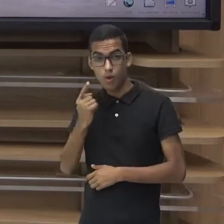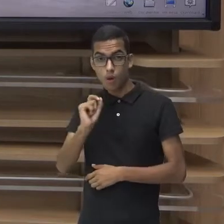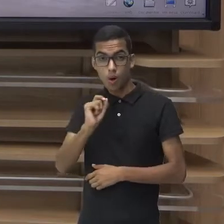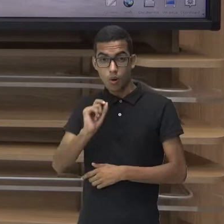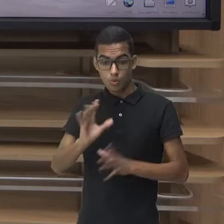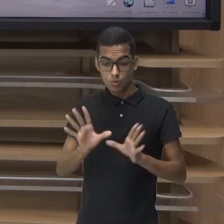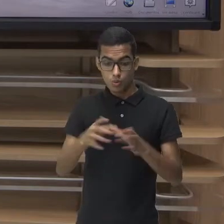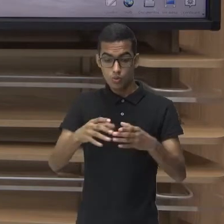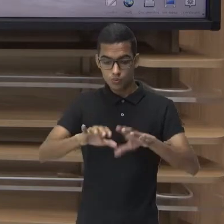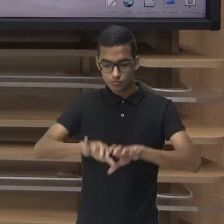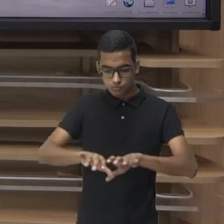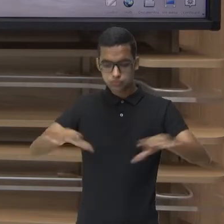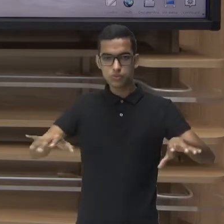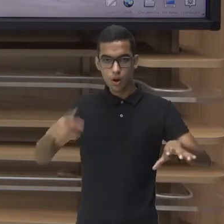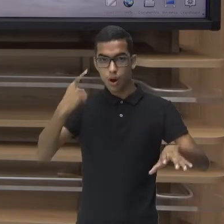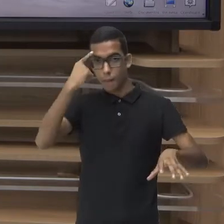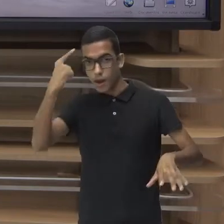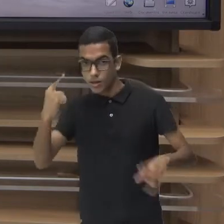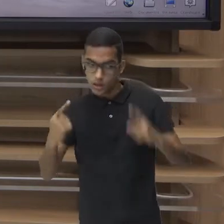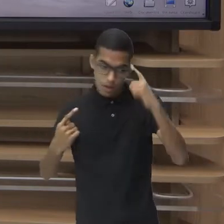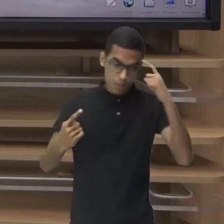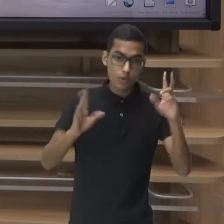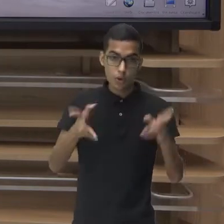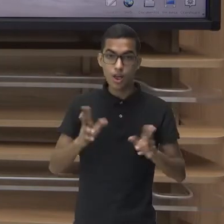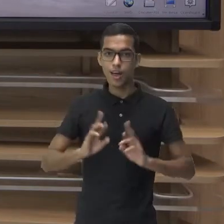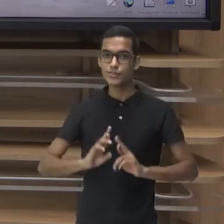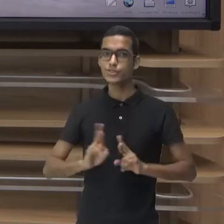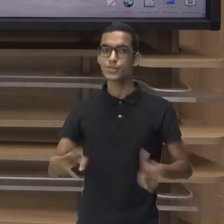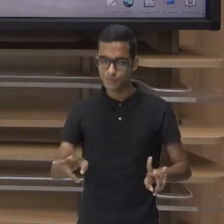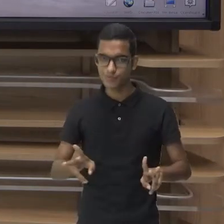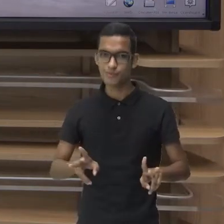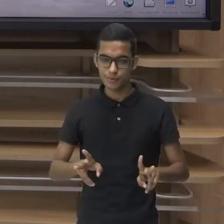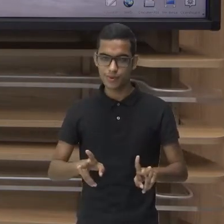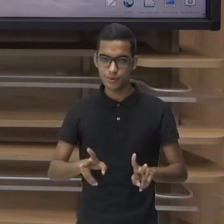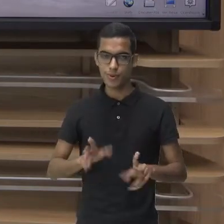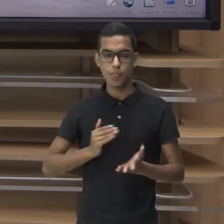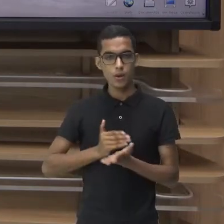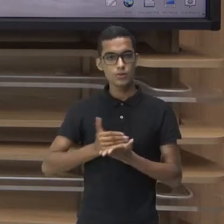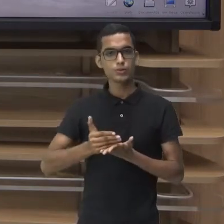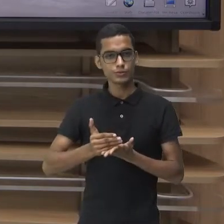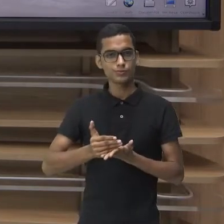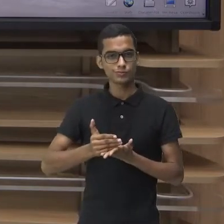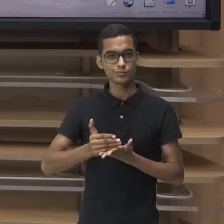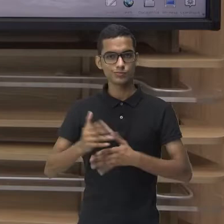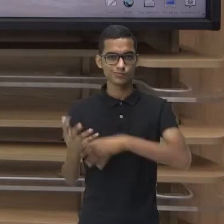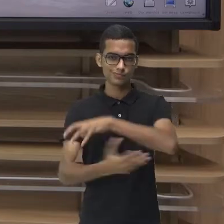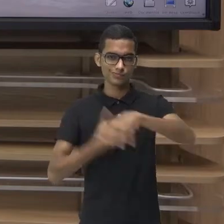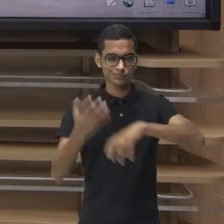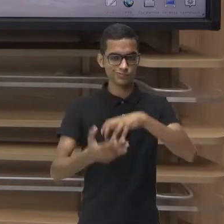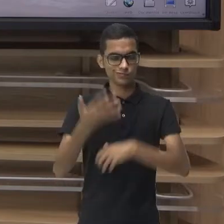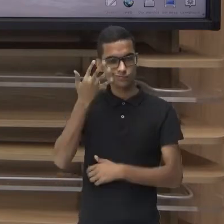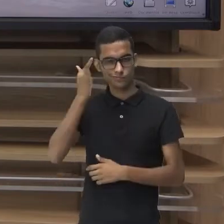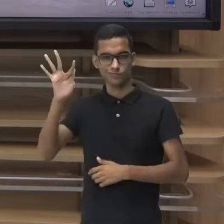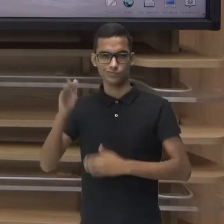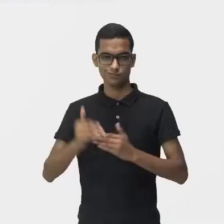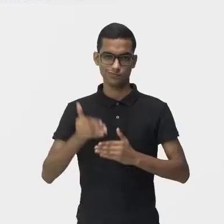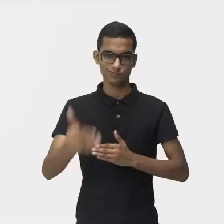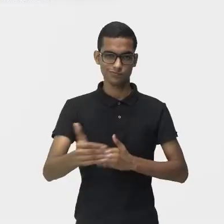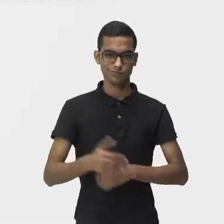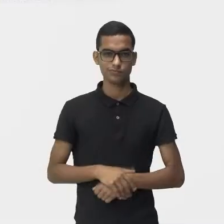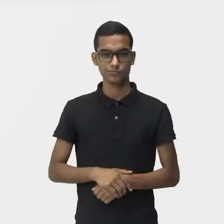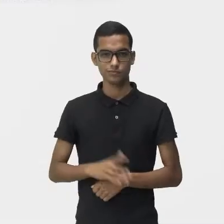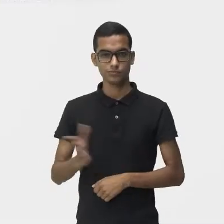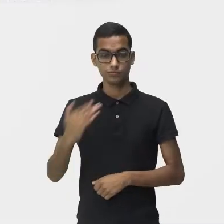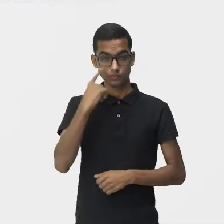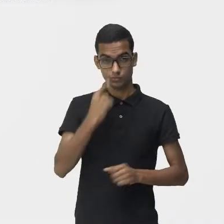suas ideias, e são esses grupos que em determinados momentos irão levar a revolução adiante, certo? Vamos lá para a